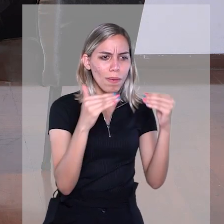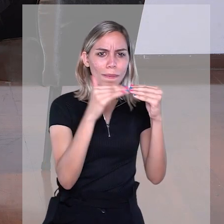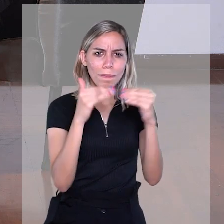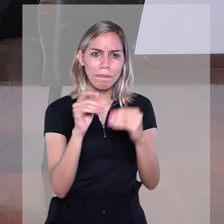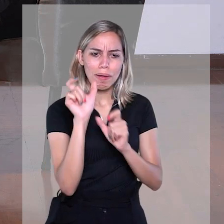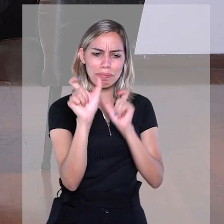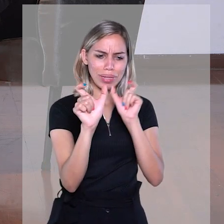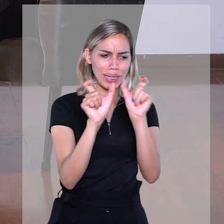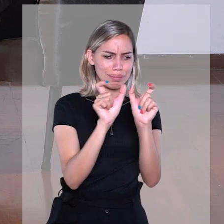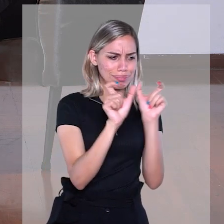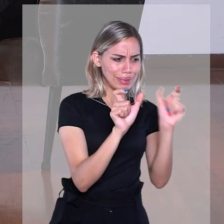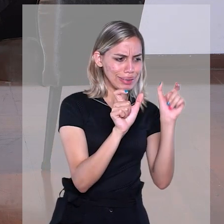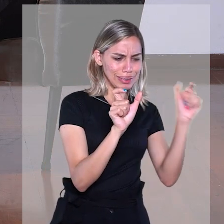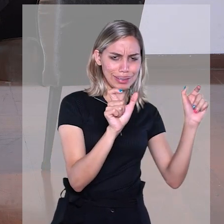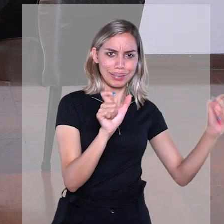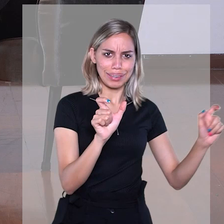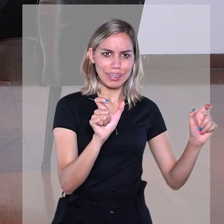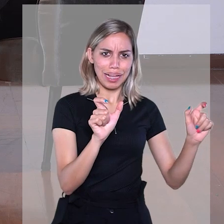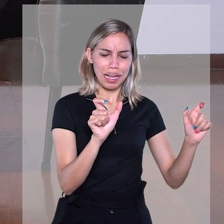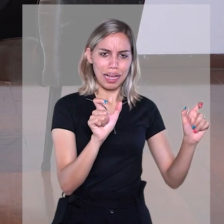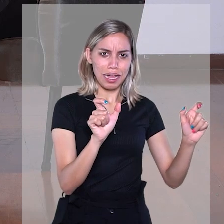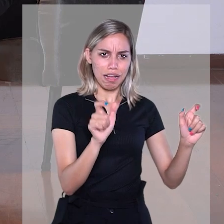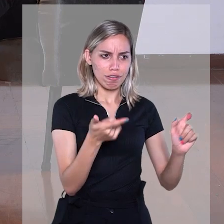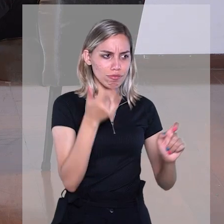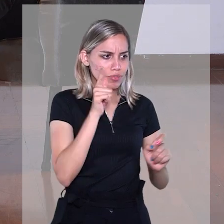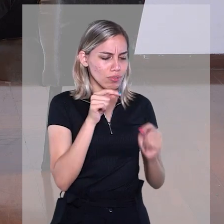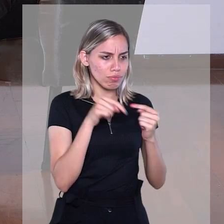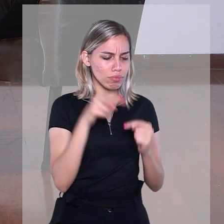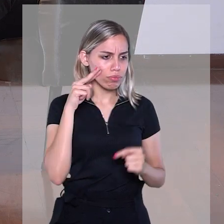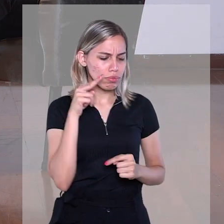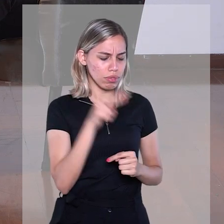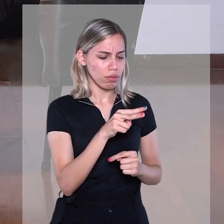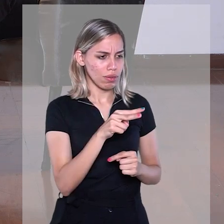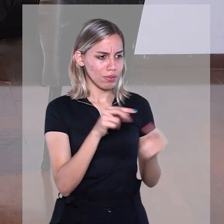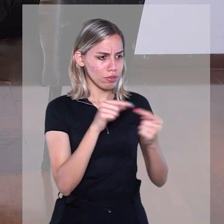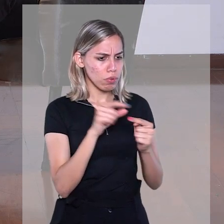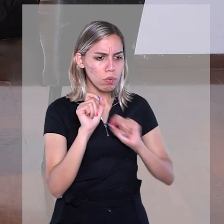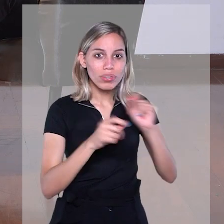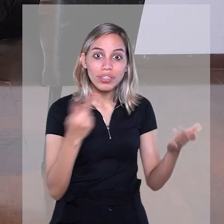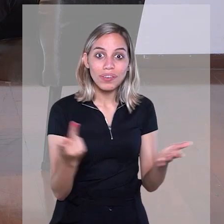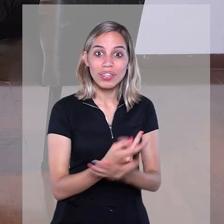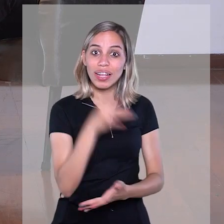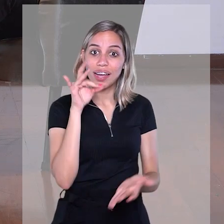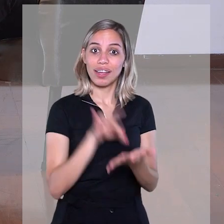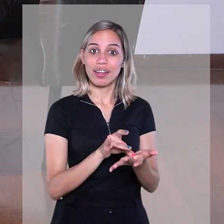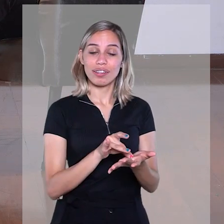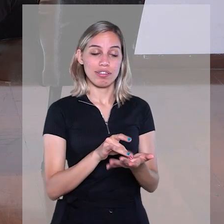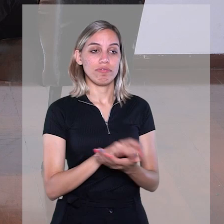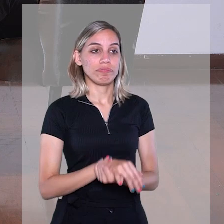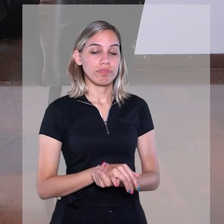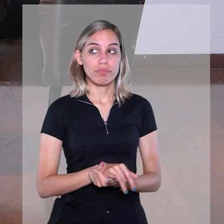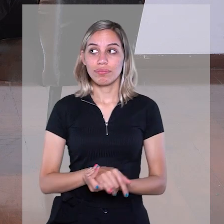como prevalente ao que está acontecendo. Que é o que faz com que o que